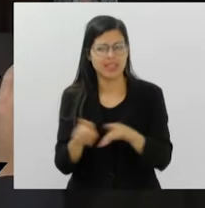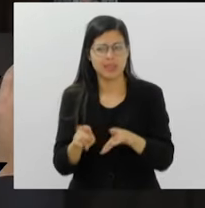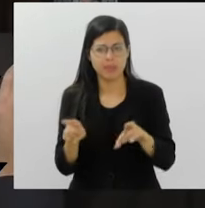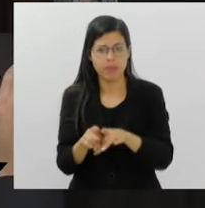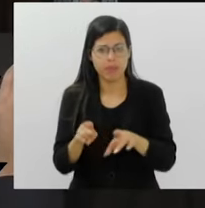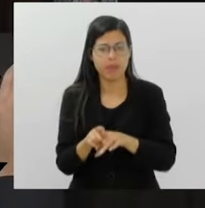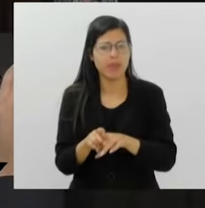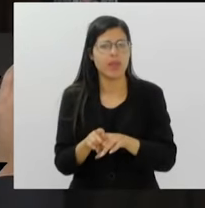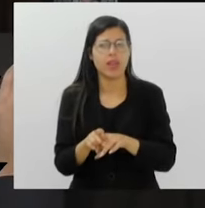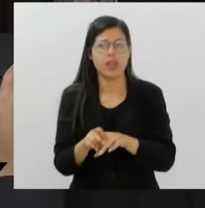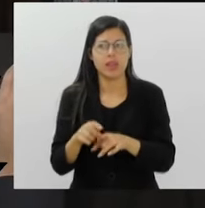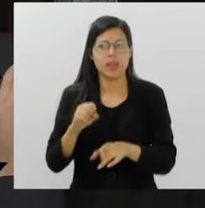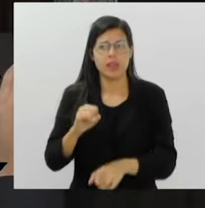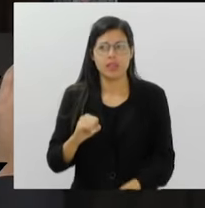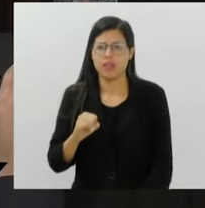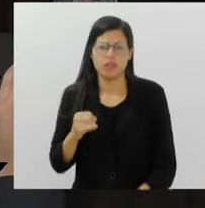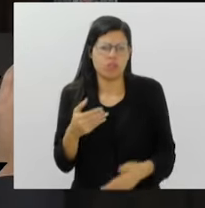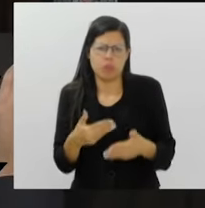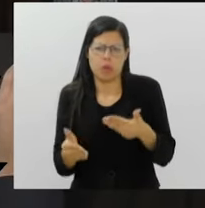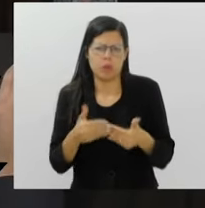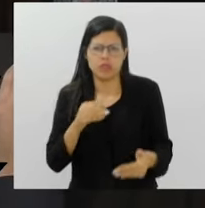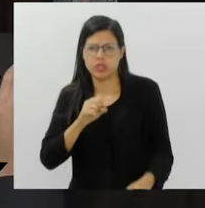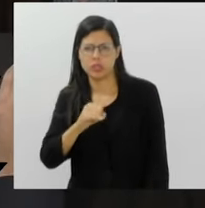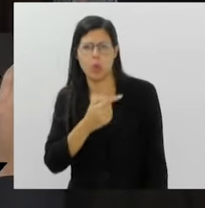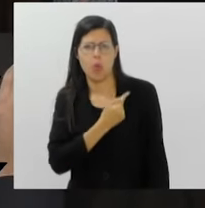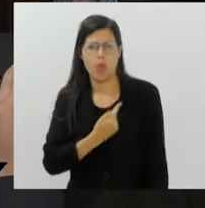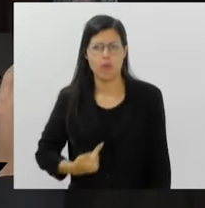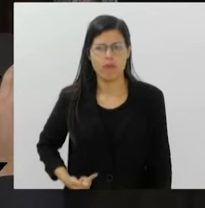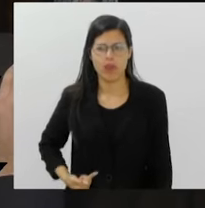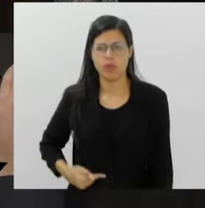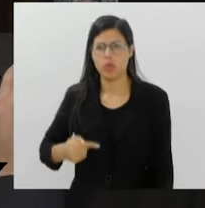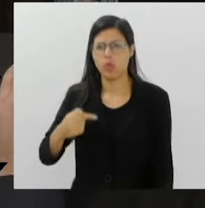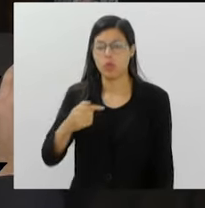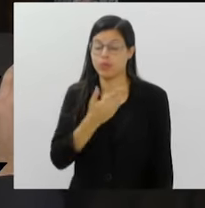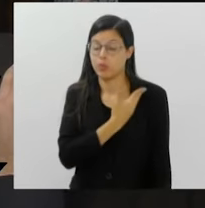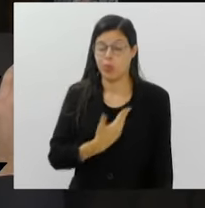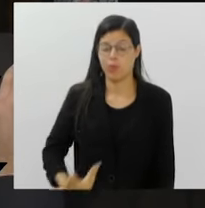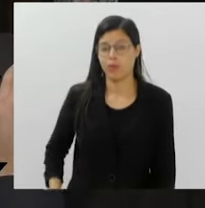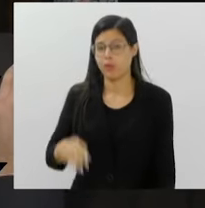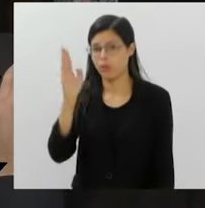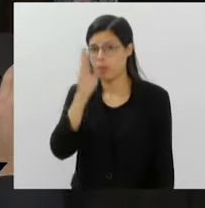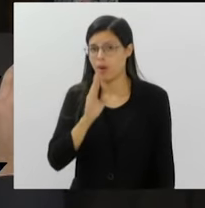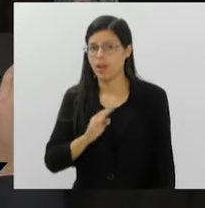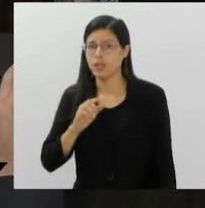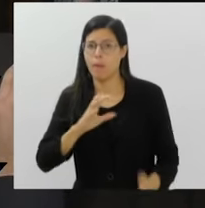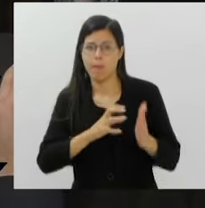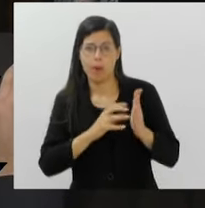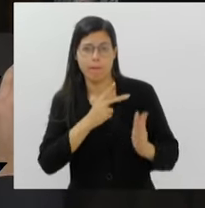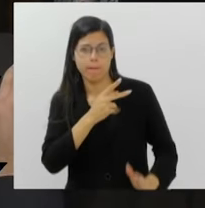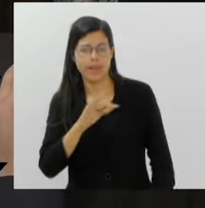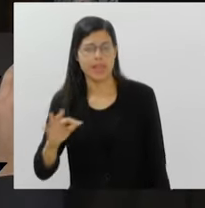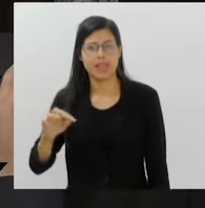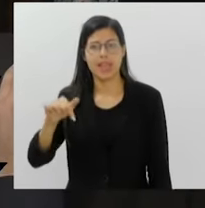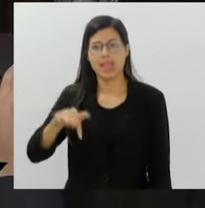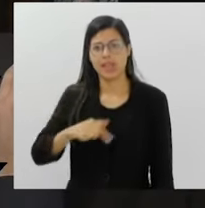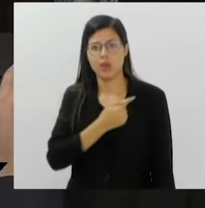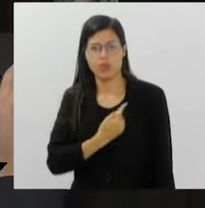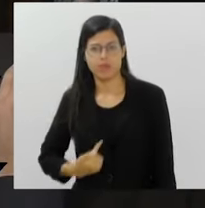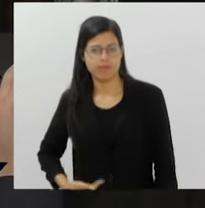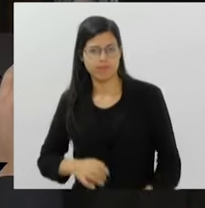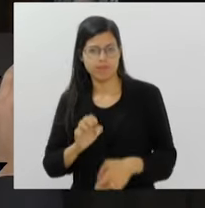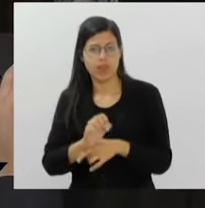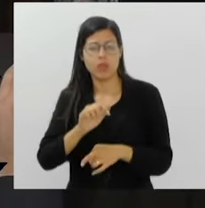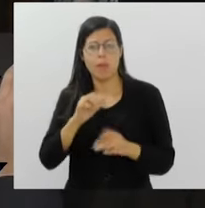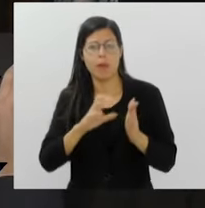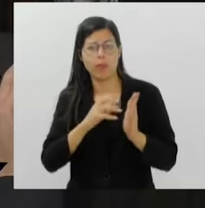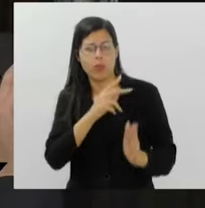que lidera o Brasil hoje é do PT e o governo que lidera o estado do Rio de Janeiro é do PL. Não pode, cacete, é o cidadão de bem sair no ônibus,